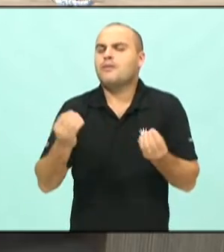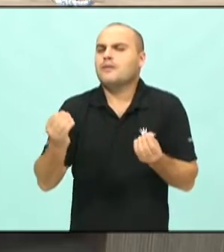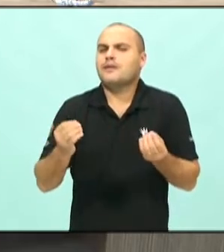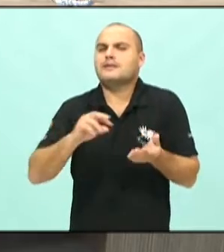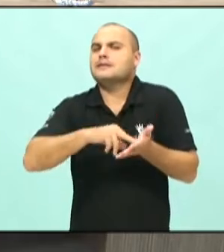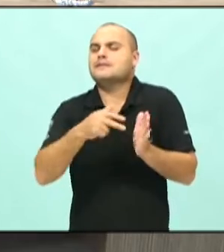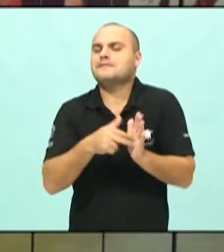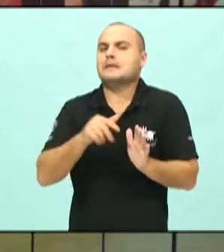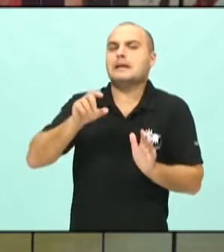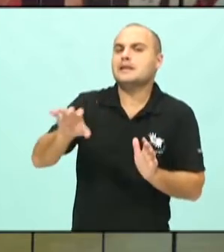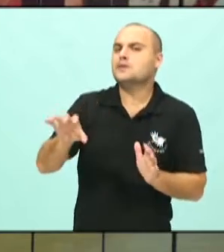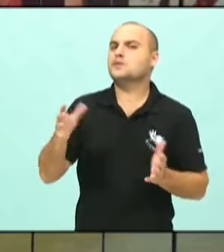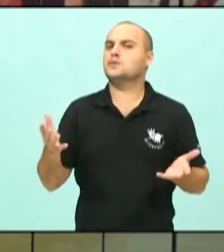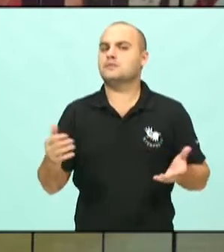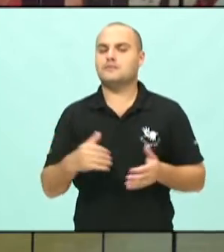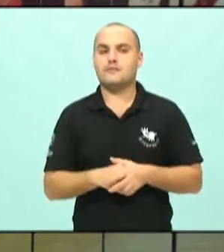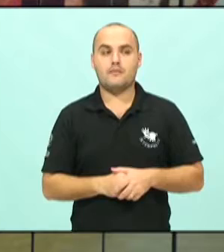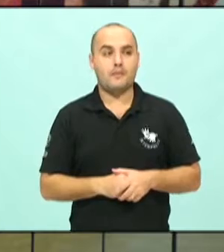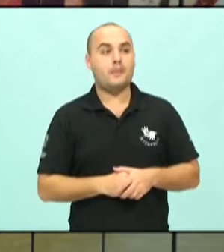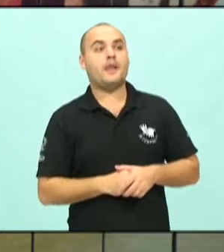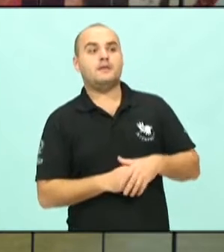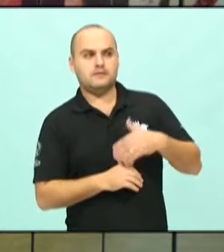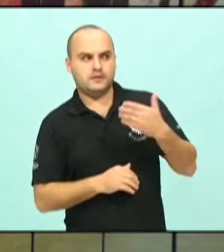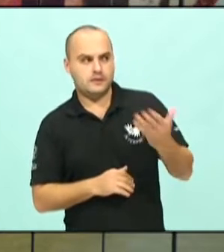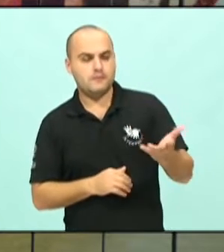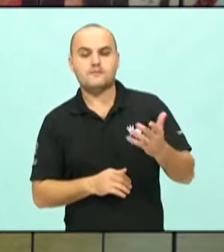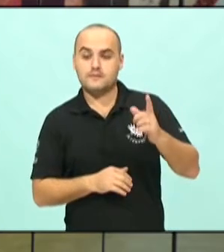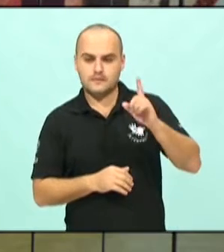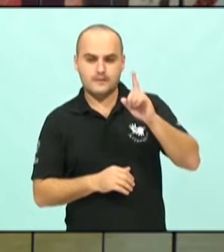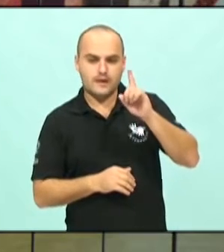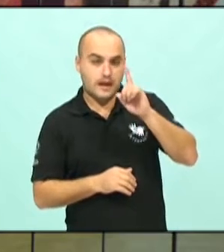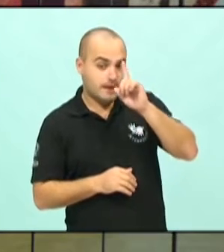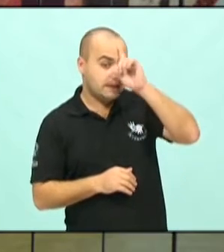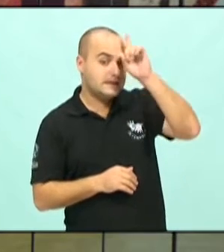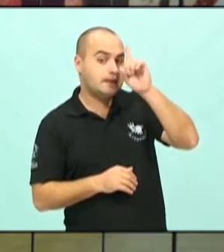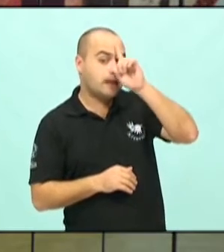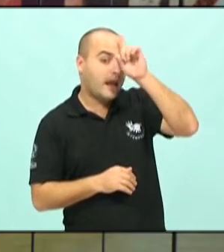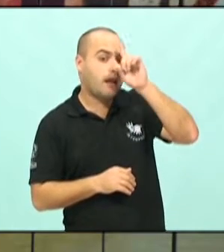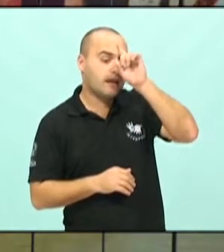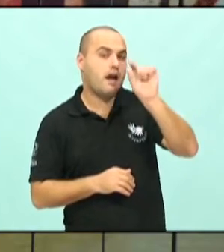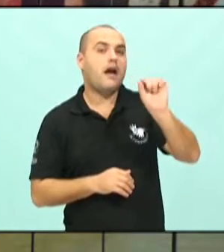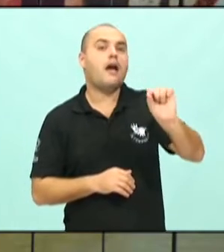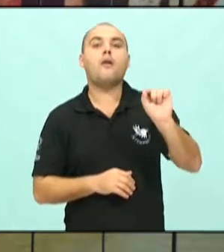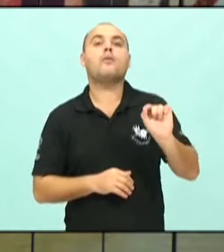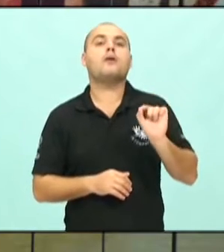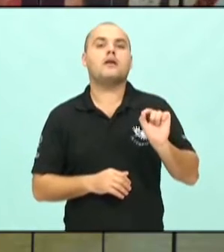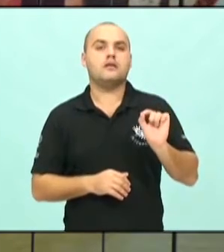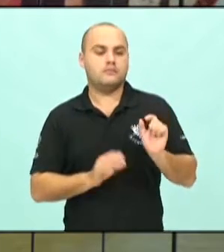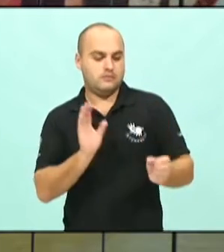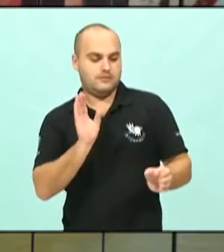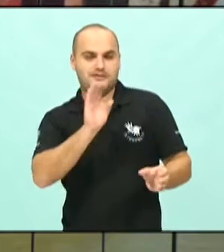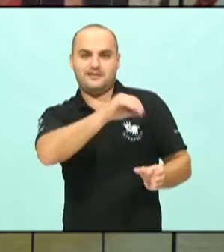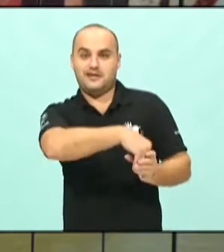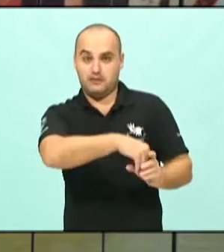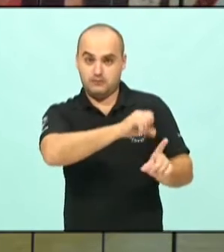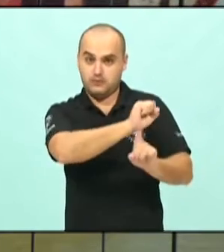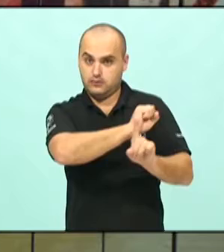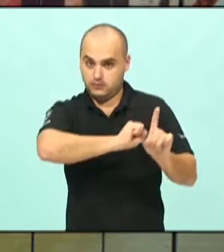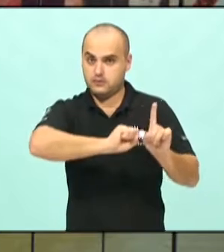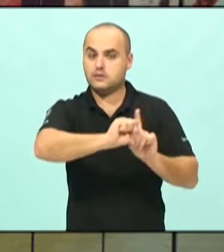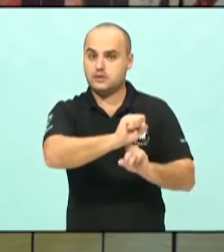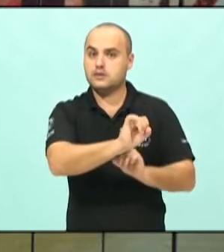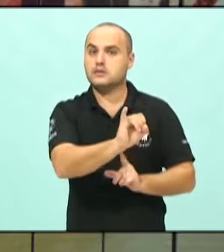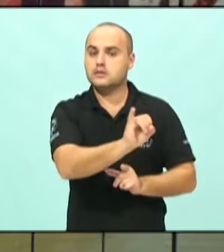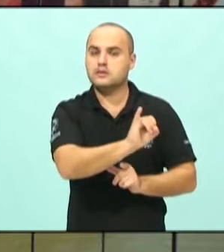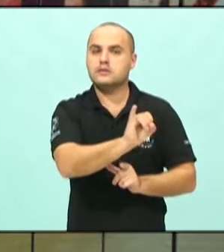dele? Maurício, assim, a ideia de lançar esse programa é resgatar dentro da nossa sociedade itajaiense